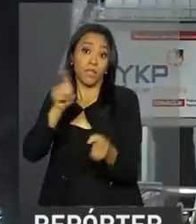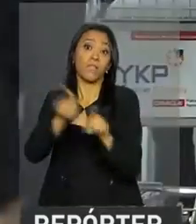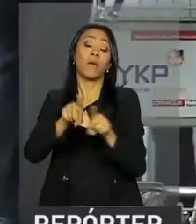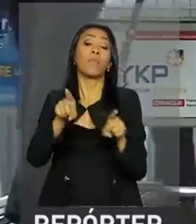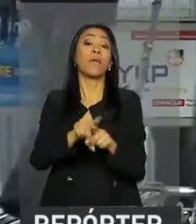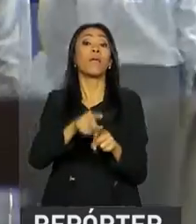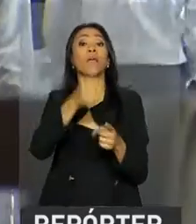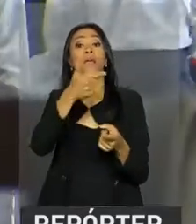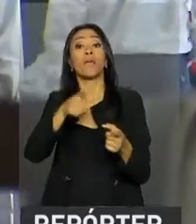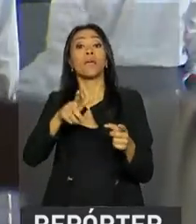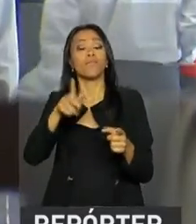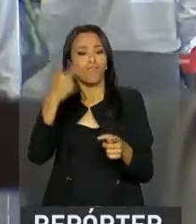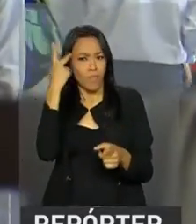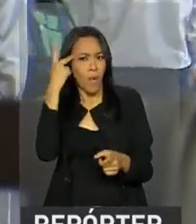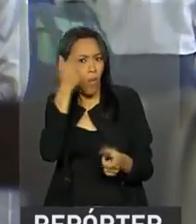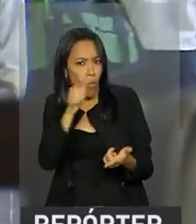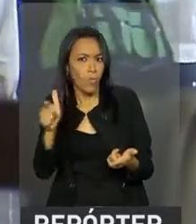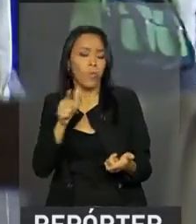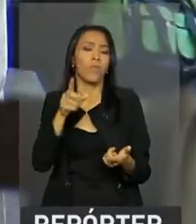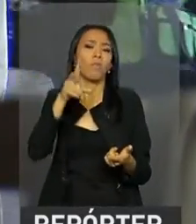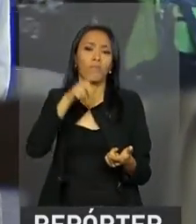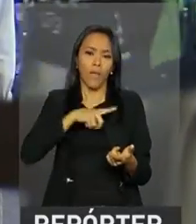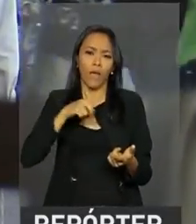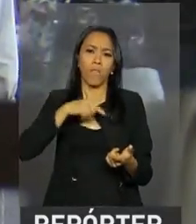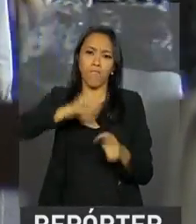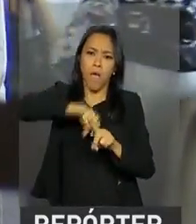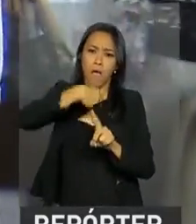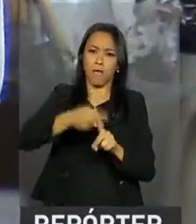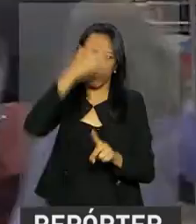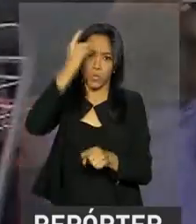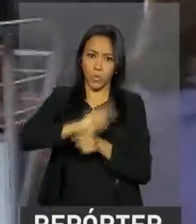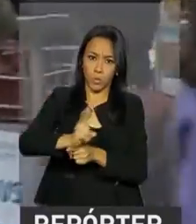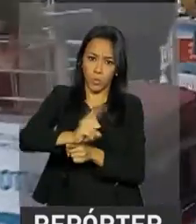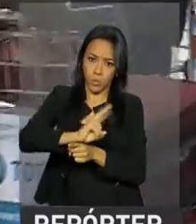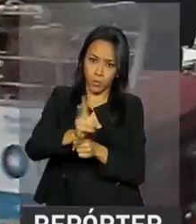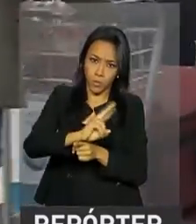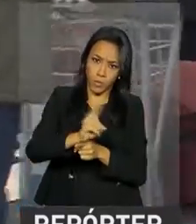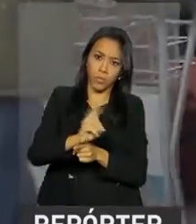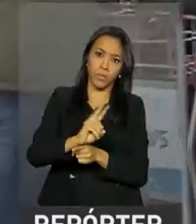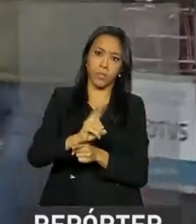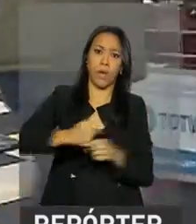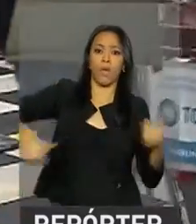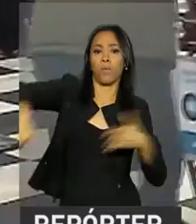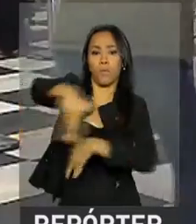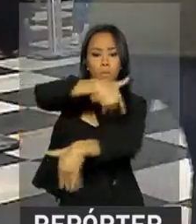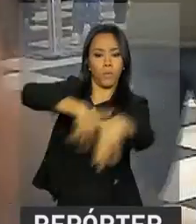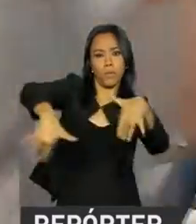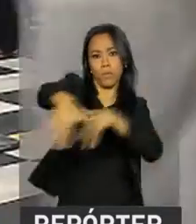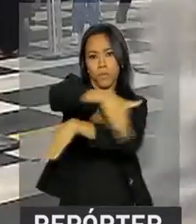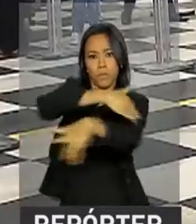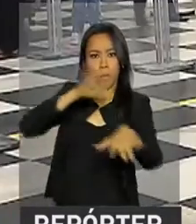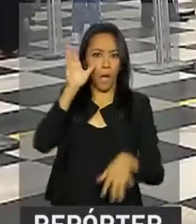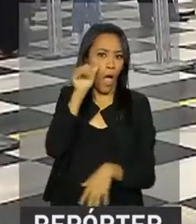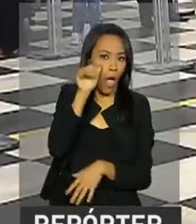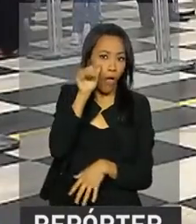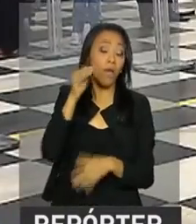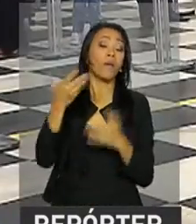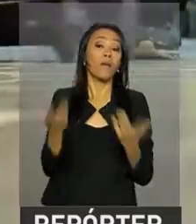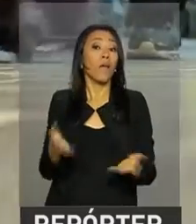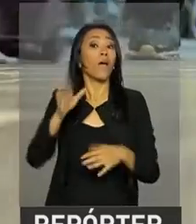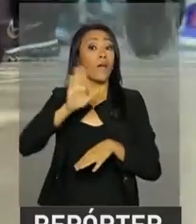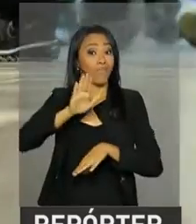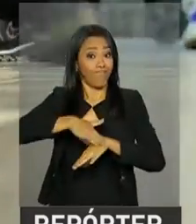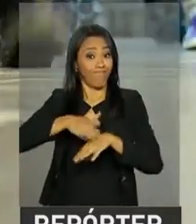contaram com mais agentes nos dias e horários de maior movimento segundo a anac é